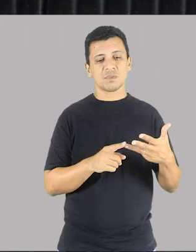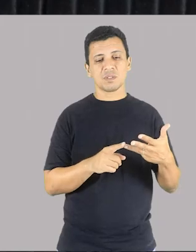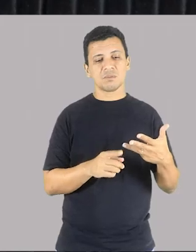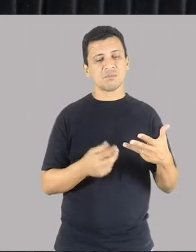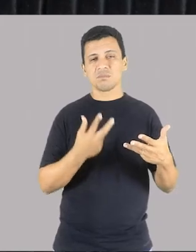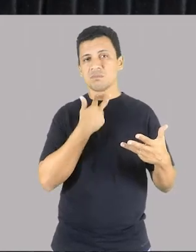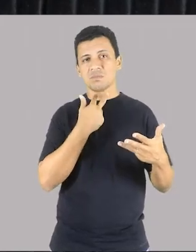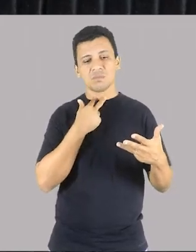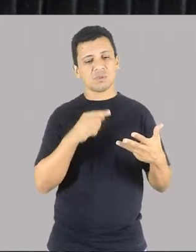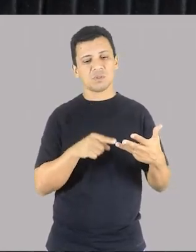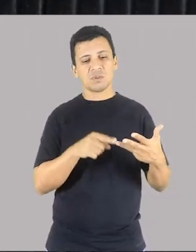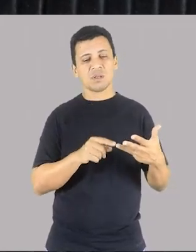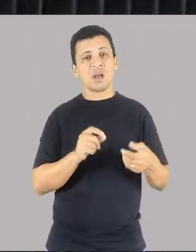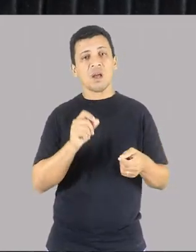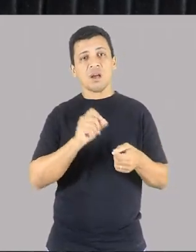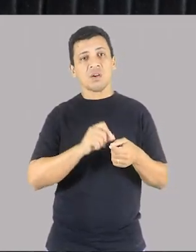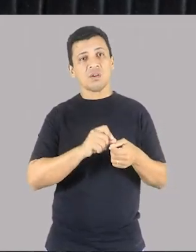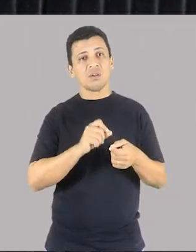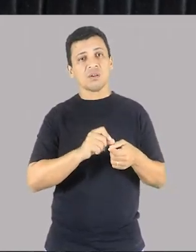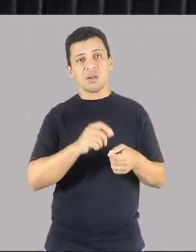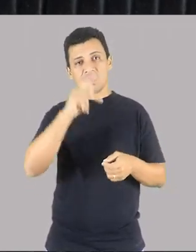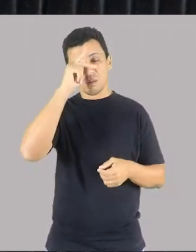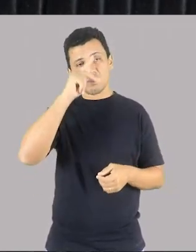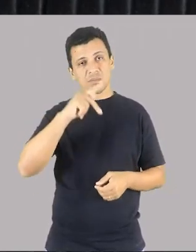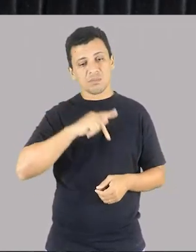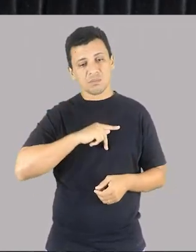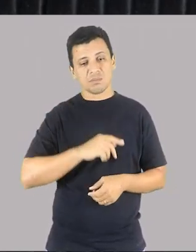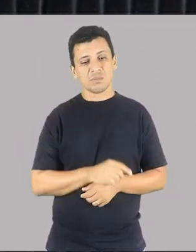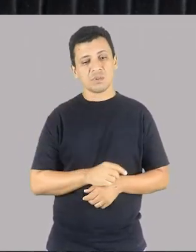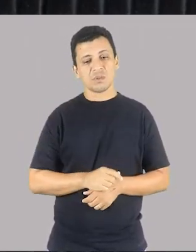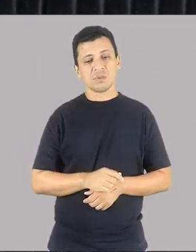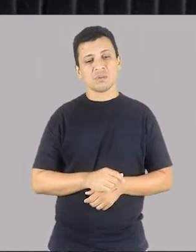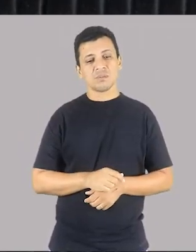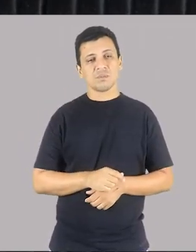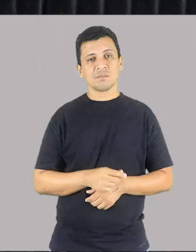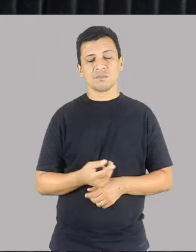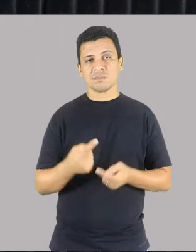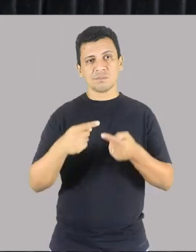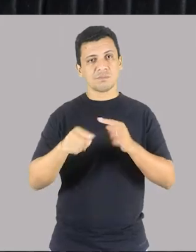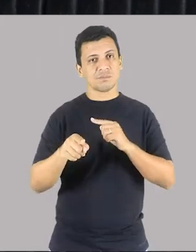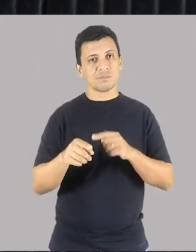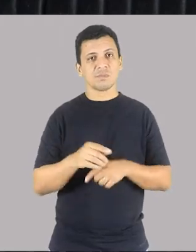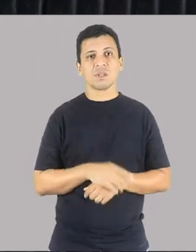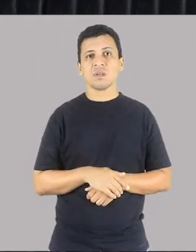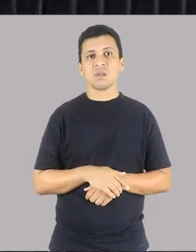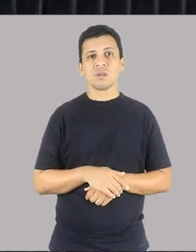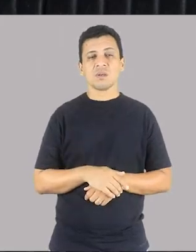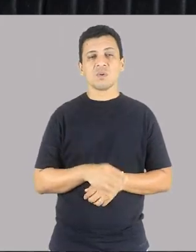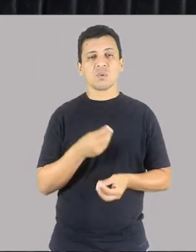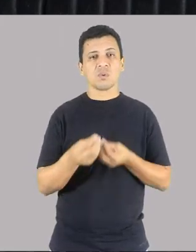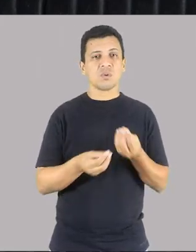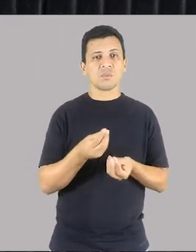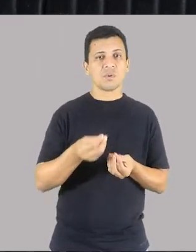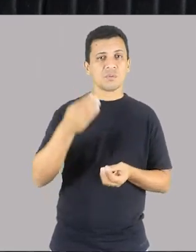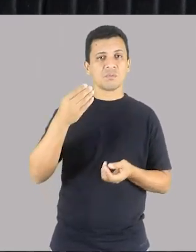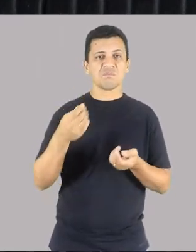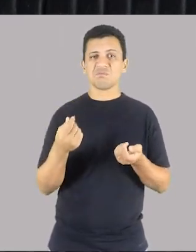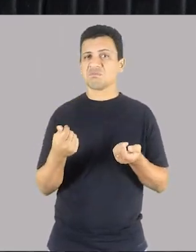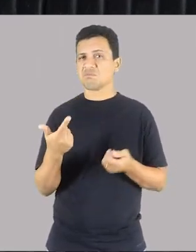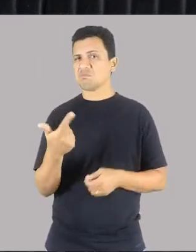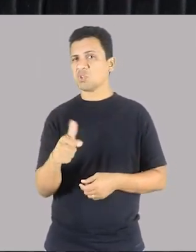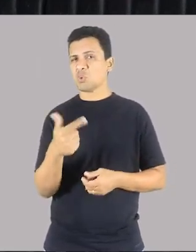genérica, impessoal e, portanto, sem favorecimentos, sem prejuízos a terceiros, a particulares, certo? Não